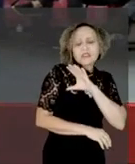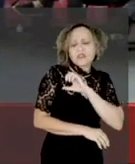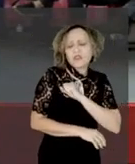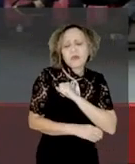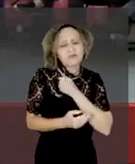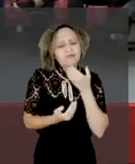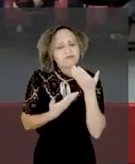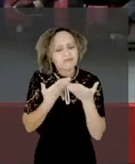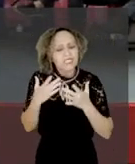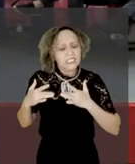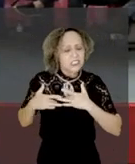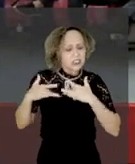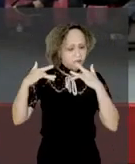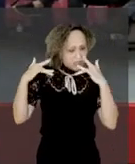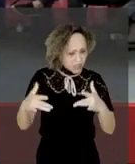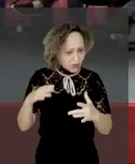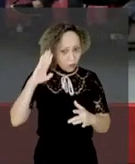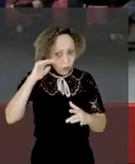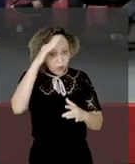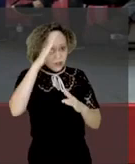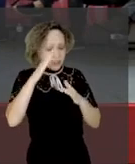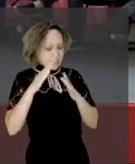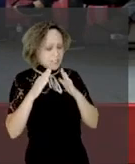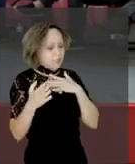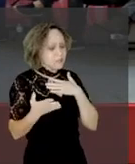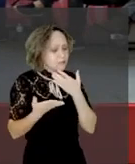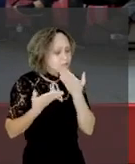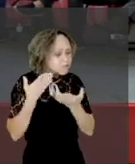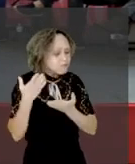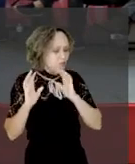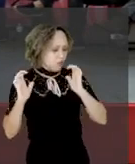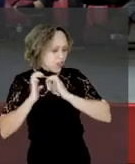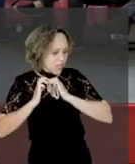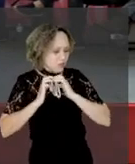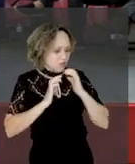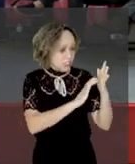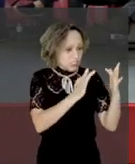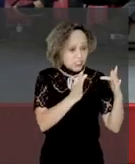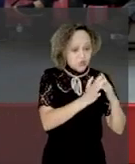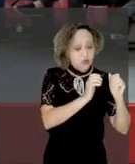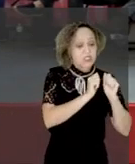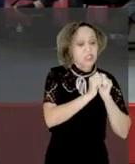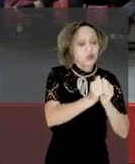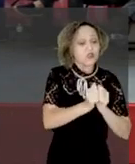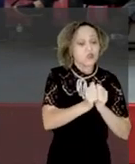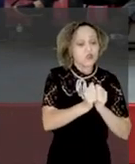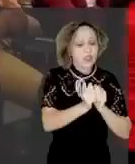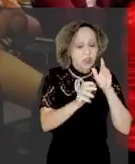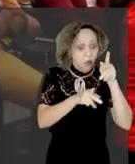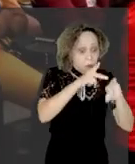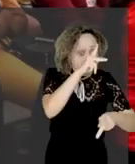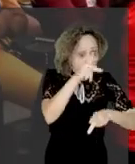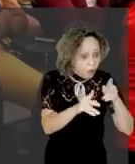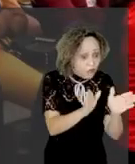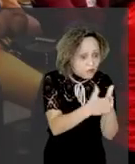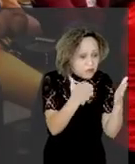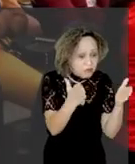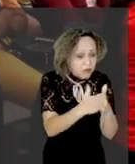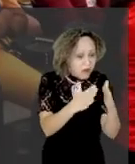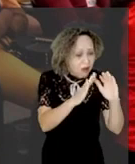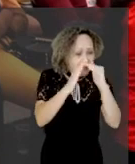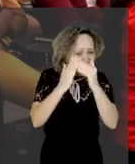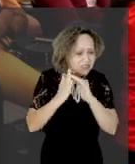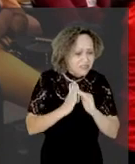o bolsonarismo não tem nada a ver com democracia, nada a ver com república, nada a ver com pão na mesa